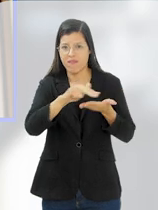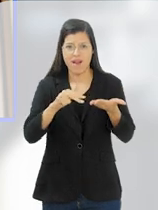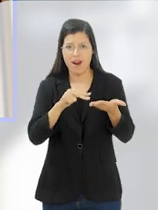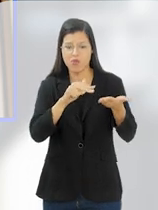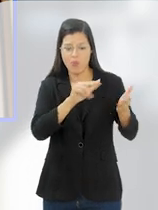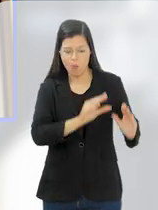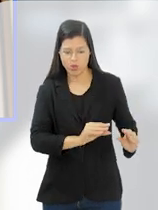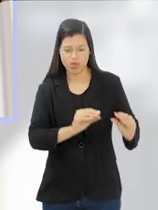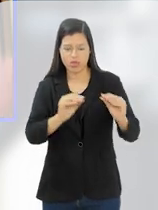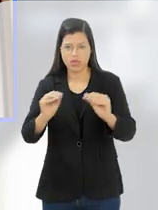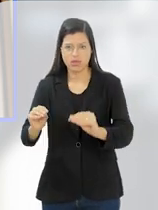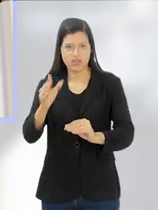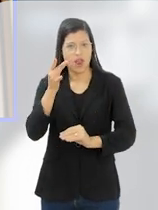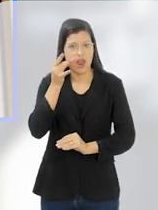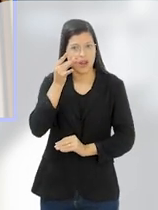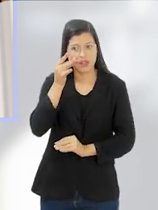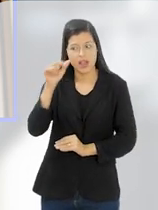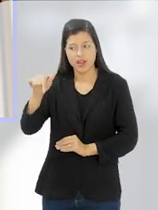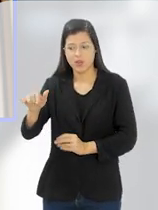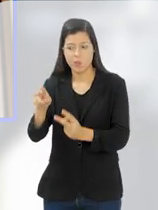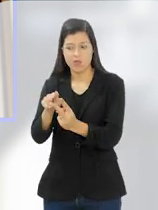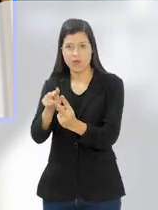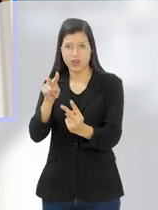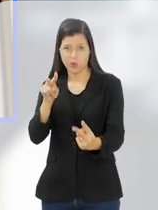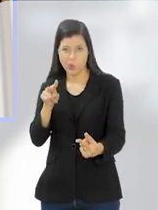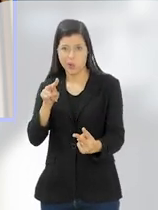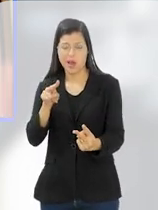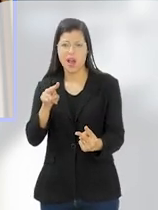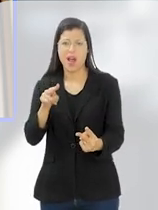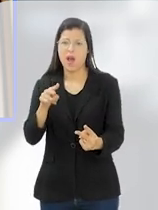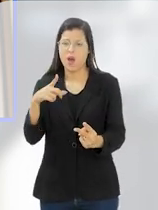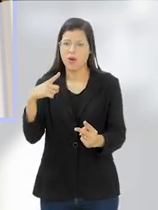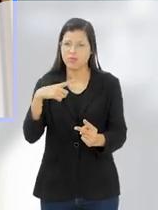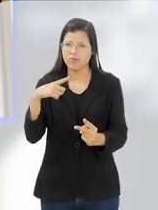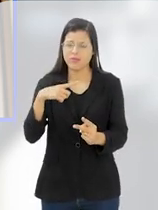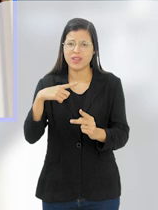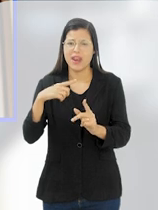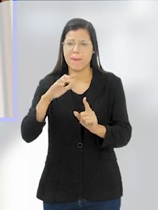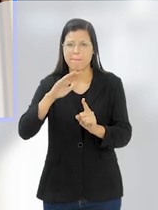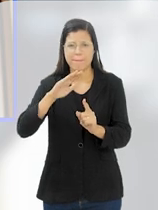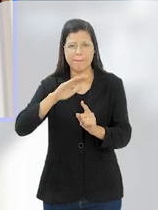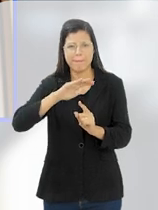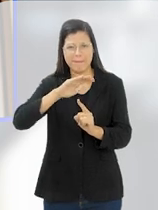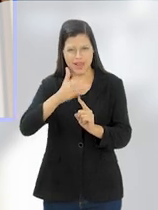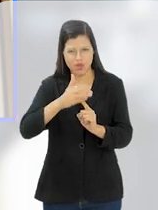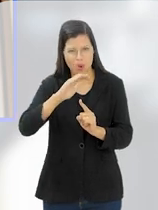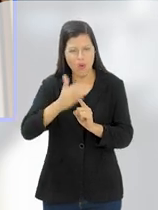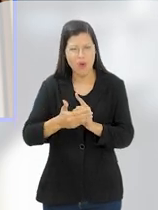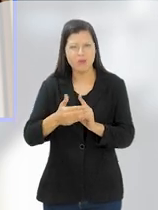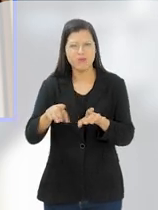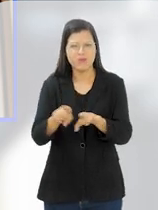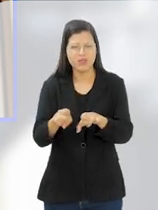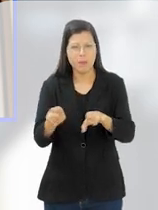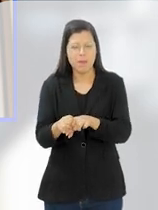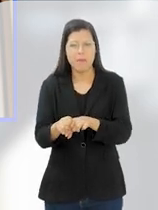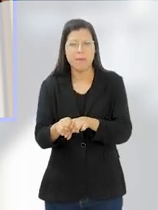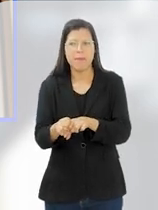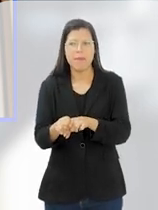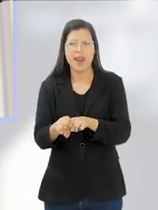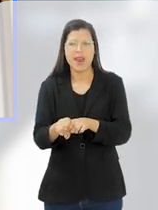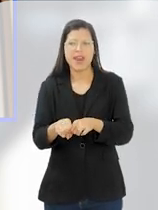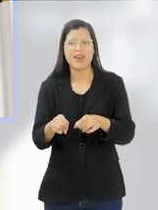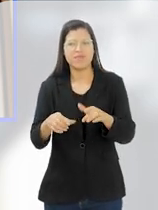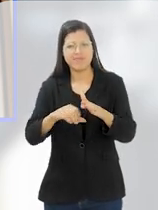mundo real em direção ao mundo virtual, entre eles pedófilos, golpistas. A gente tem visto aí quantidade de